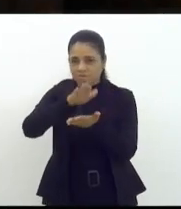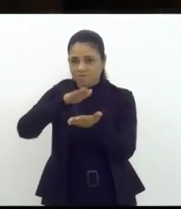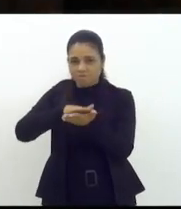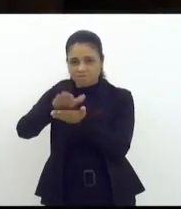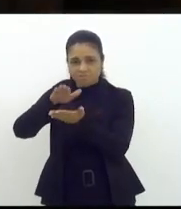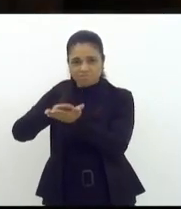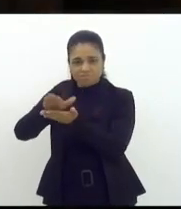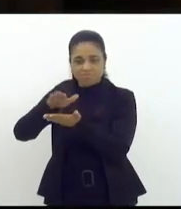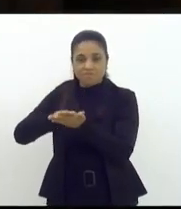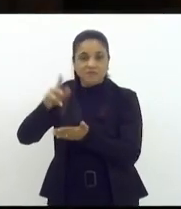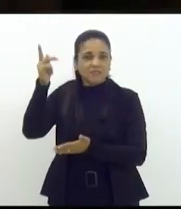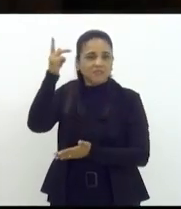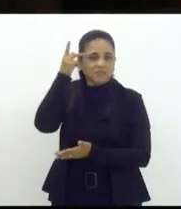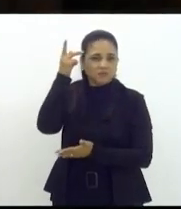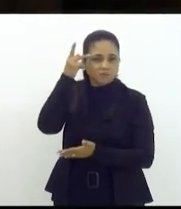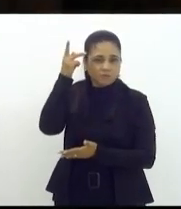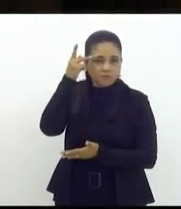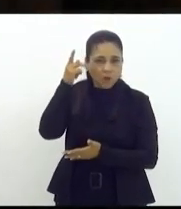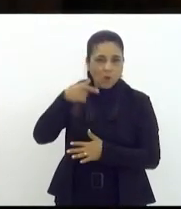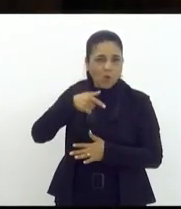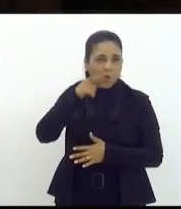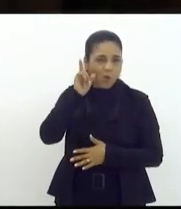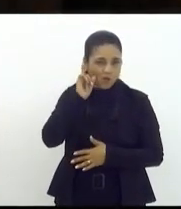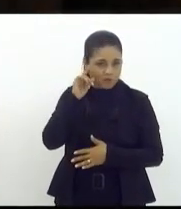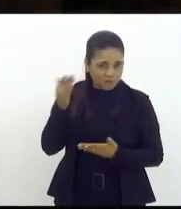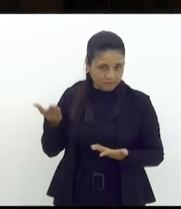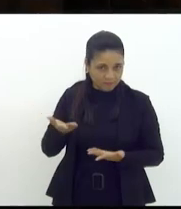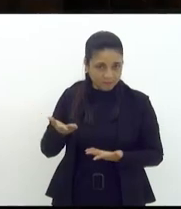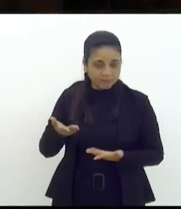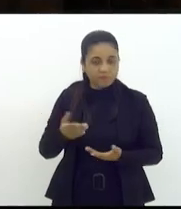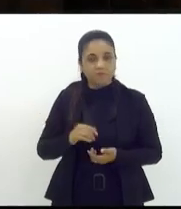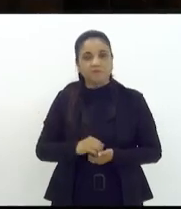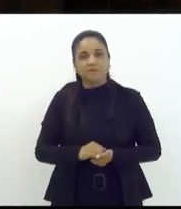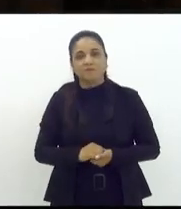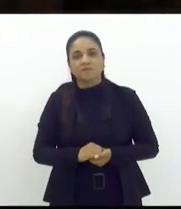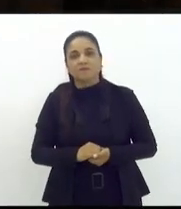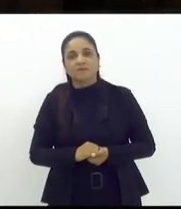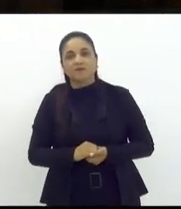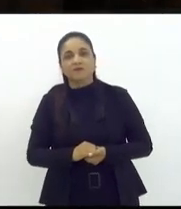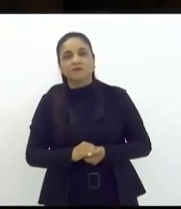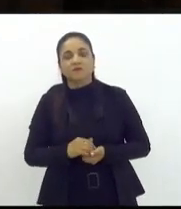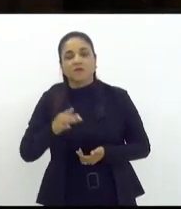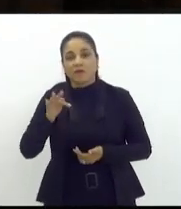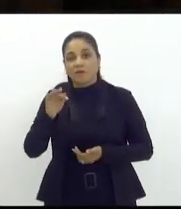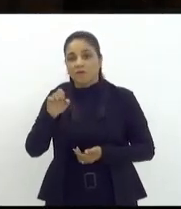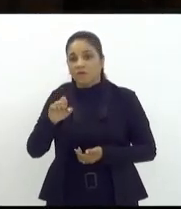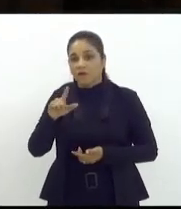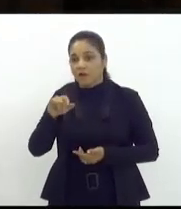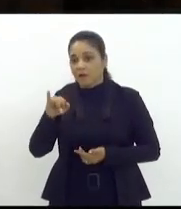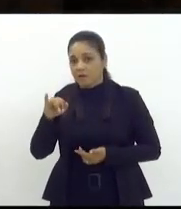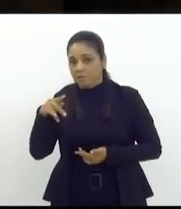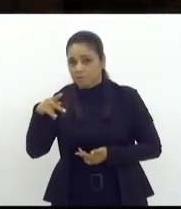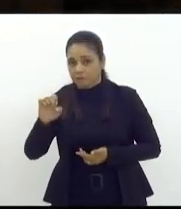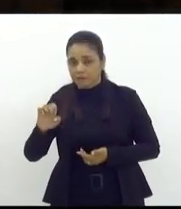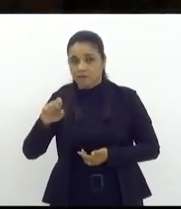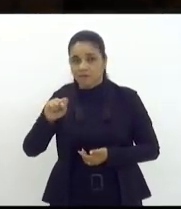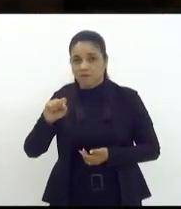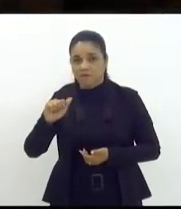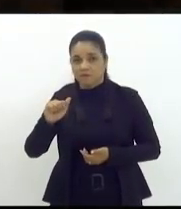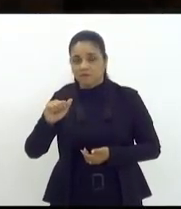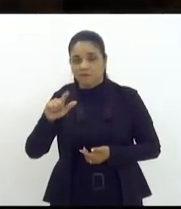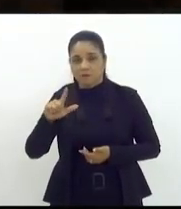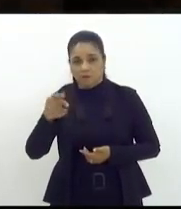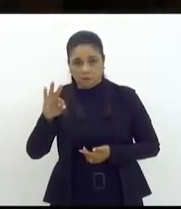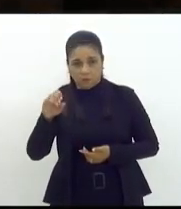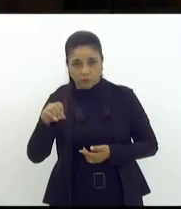de São Paulo no dia de ontem do Senhor Felipe salto que esteja aqui